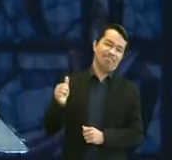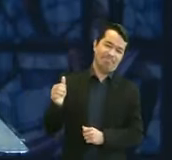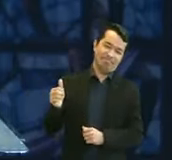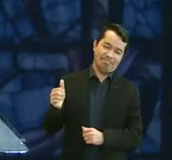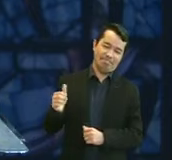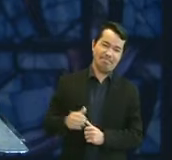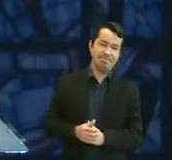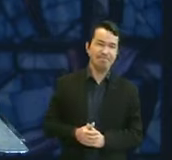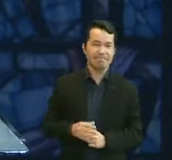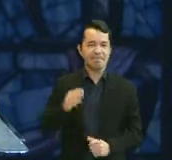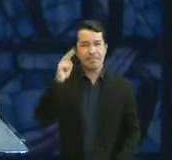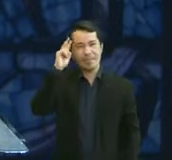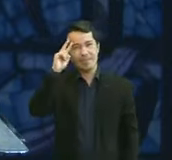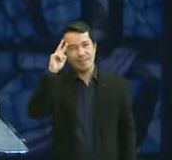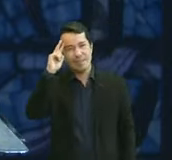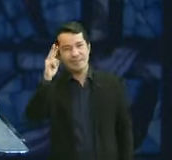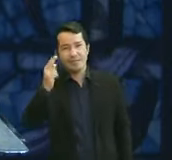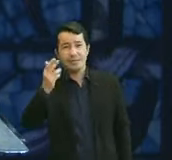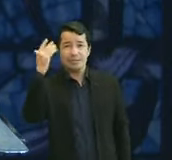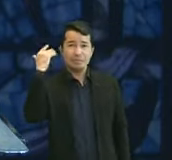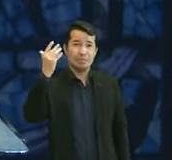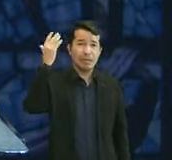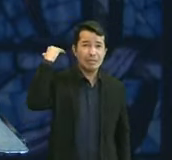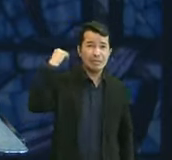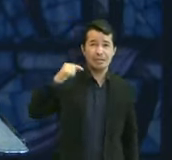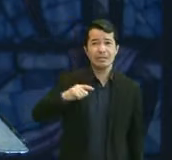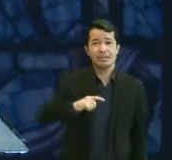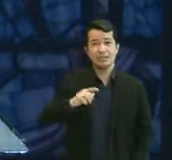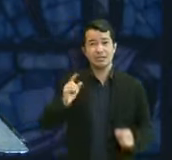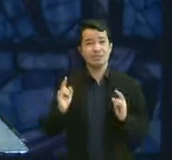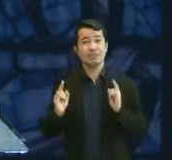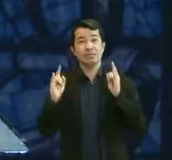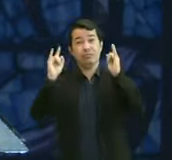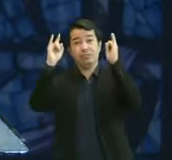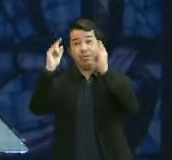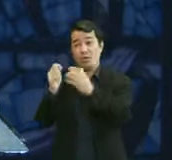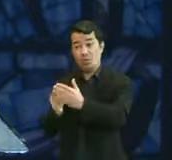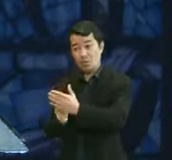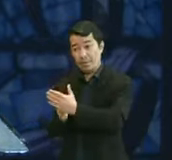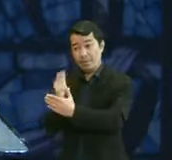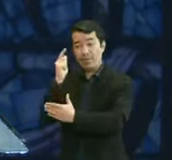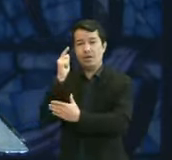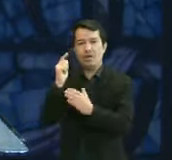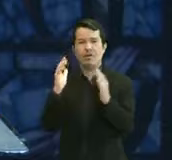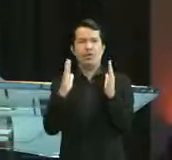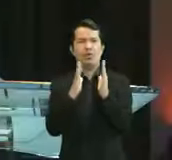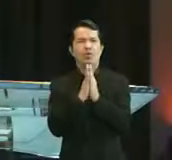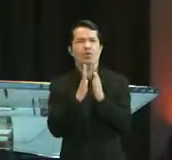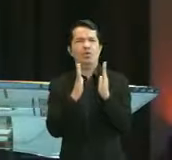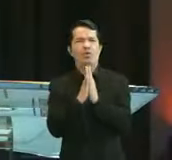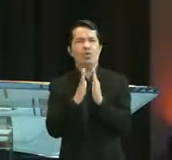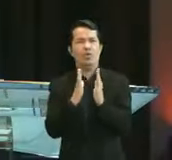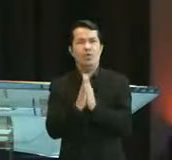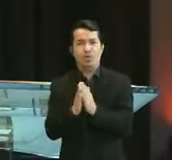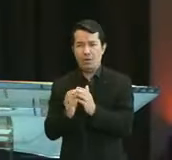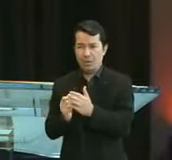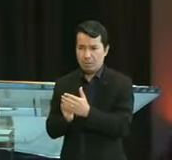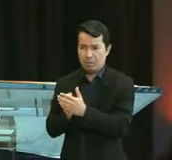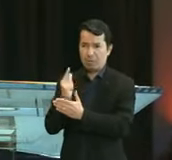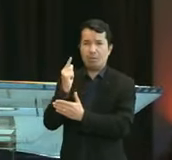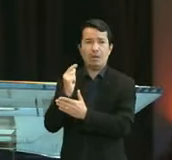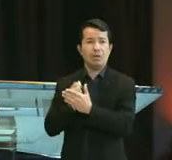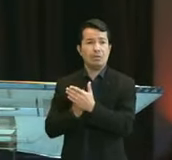primeiro imóvel, assumi um compromisso com o carro, ela ia lá, orava: filho, fica tranquilo, vai